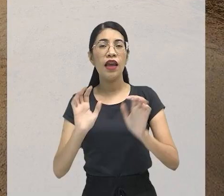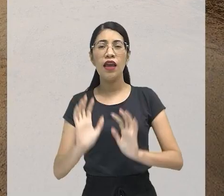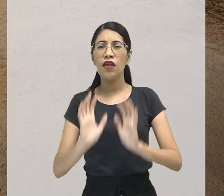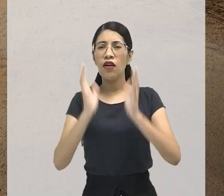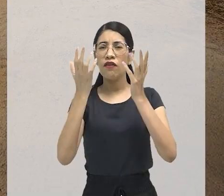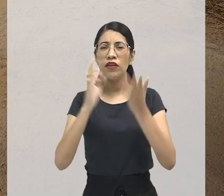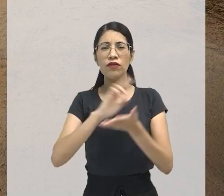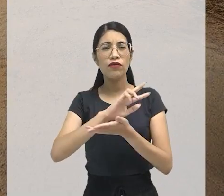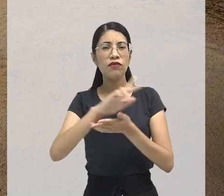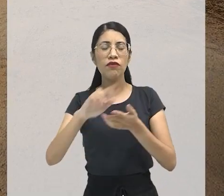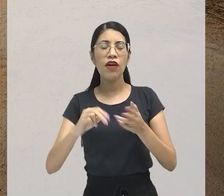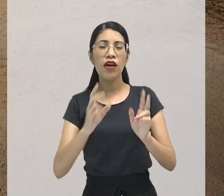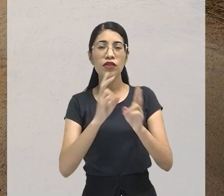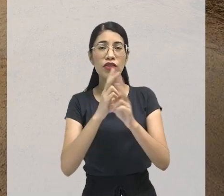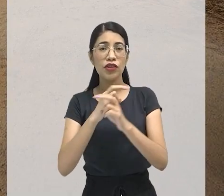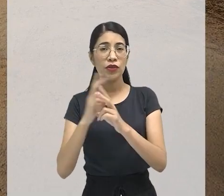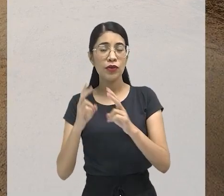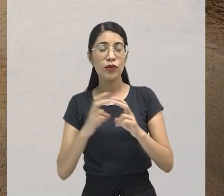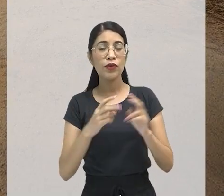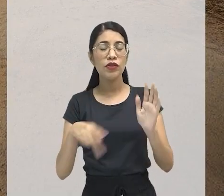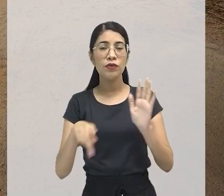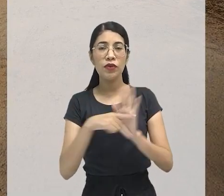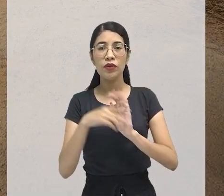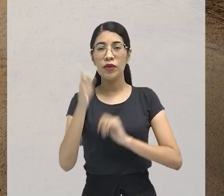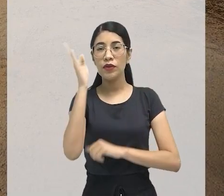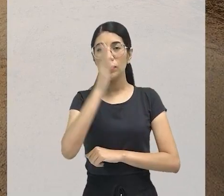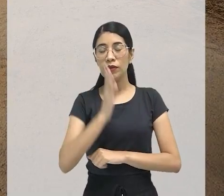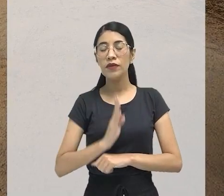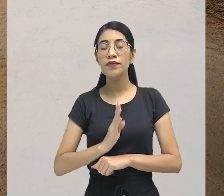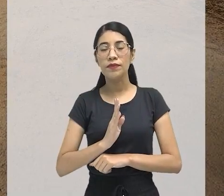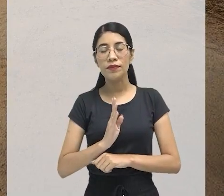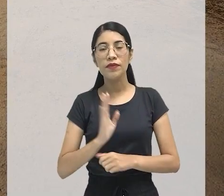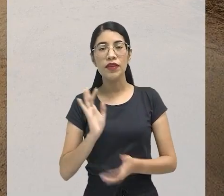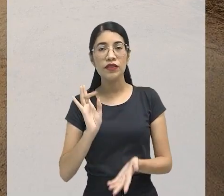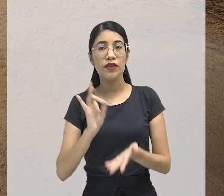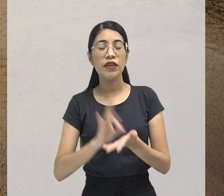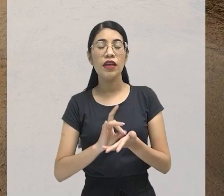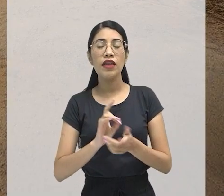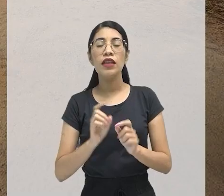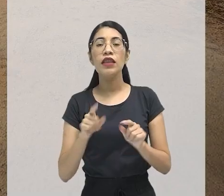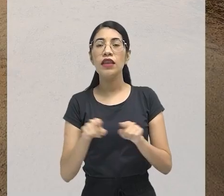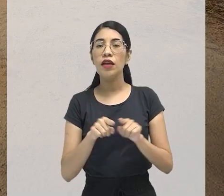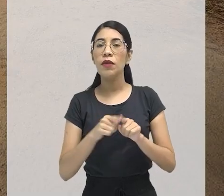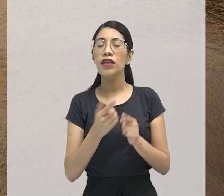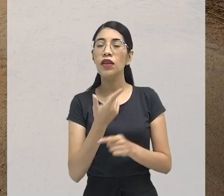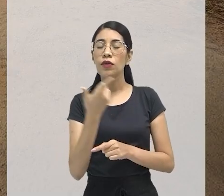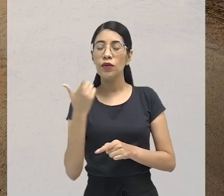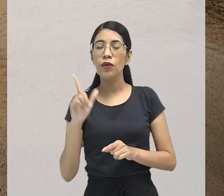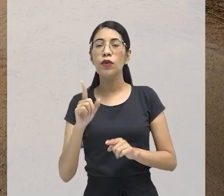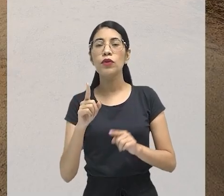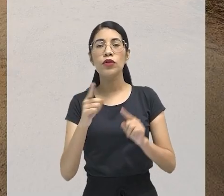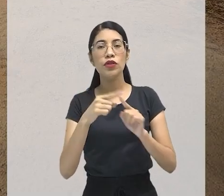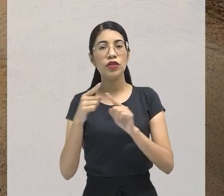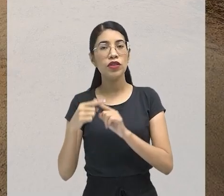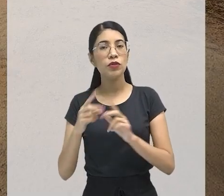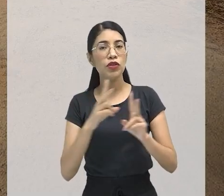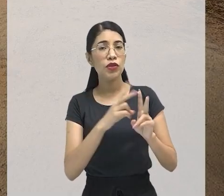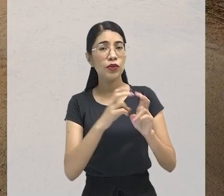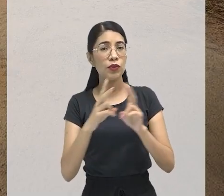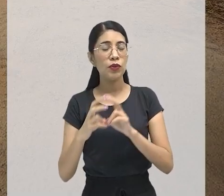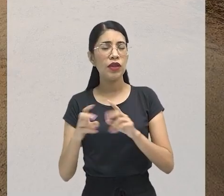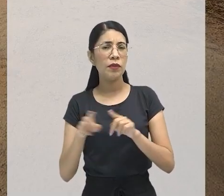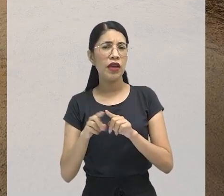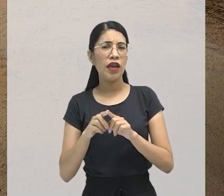eventos de lutas genuinamente brasileiras, gente. Né, assim como tem outras lutas, as pessoas pensam que lutas